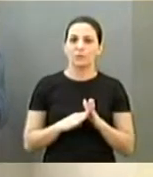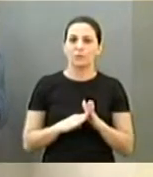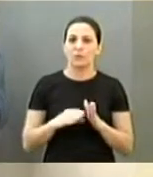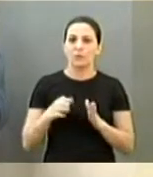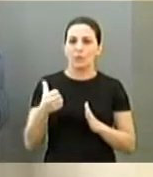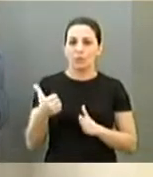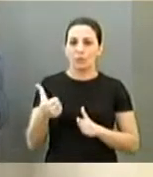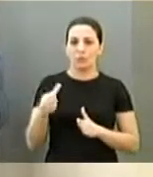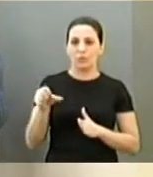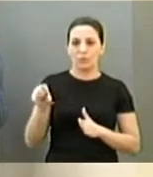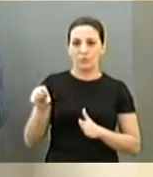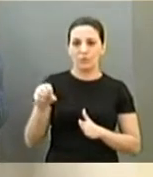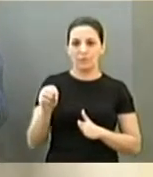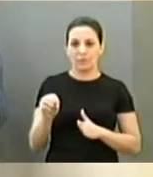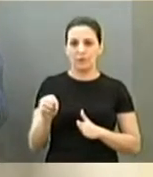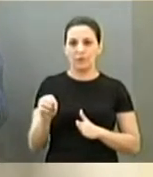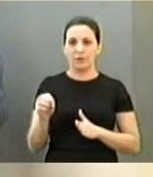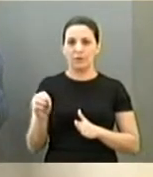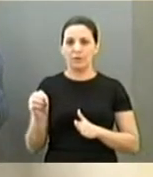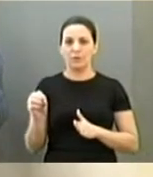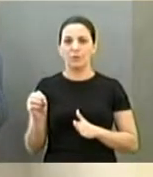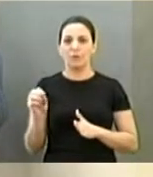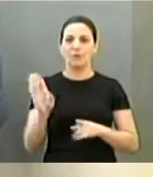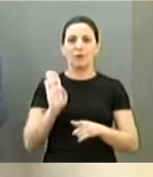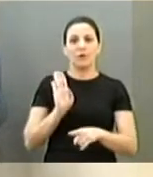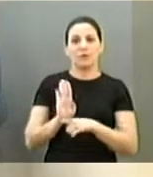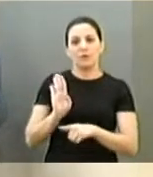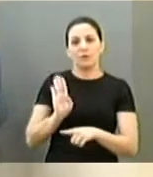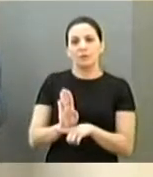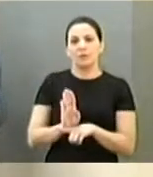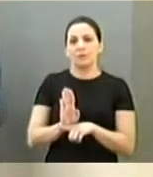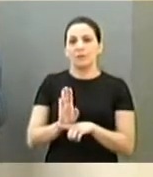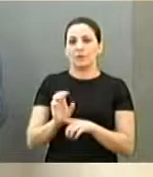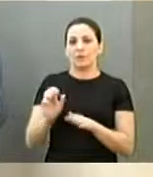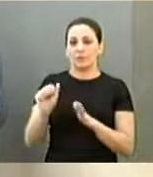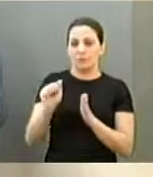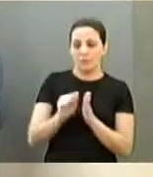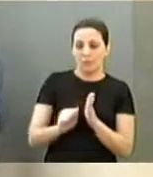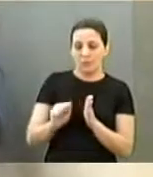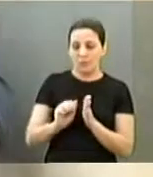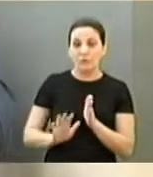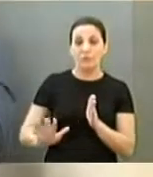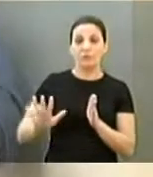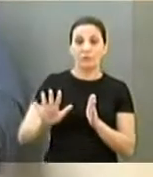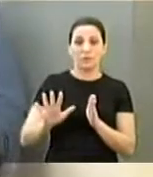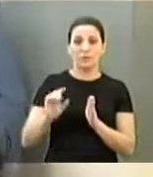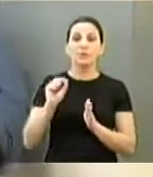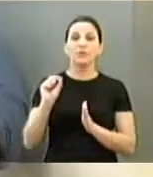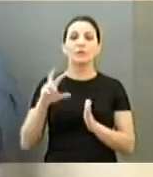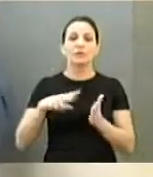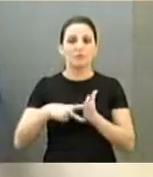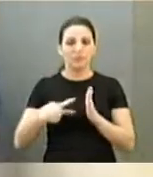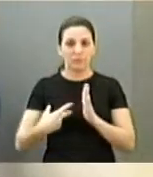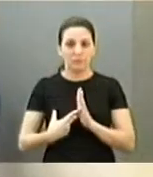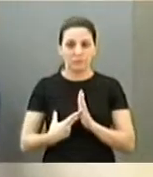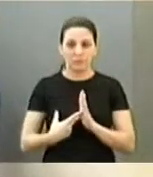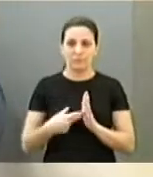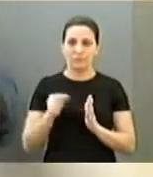190 passou a receber o atendimento regional. O que é isso? Você